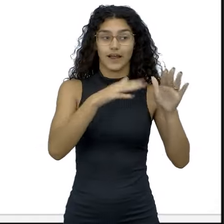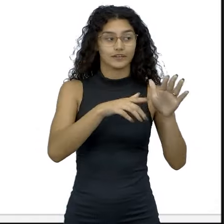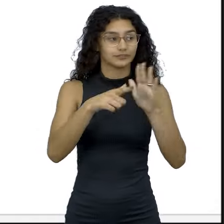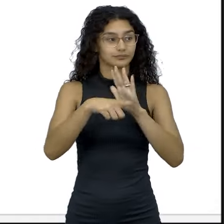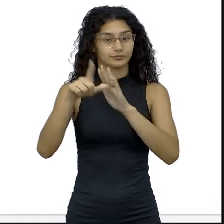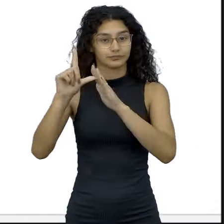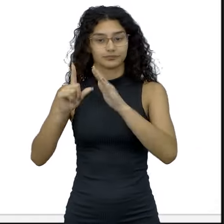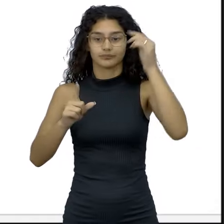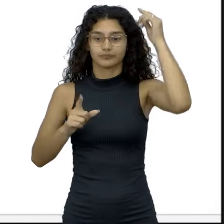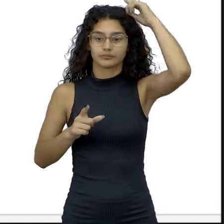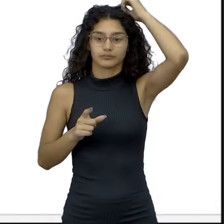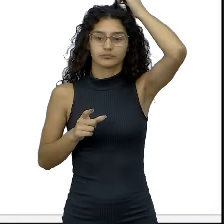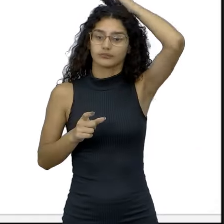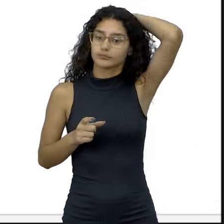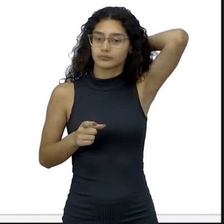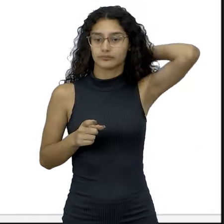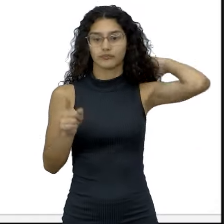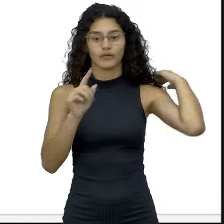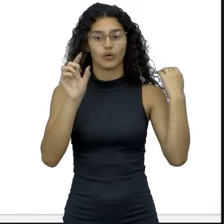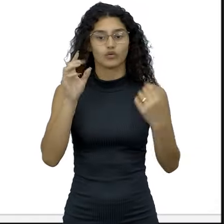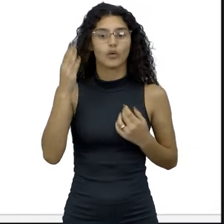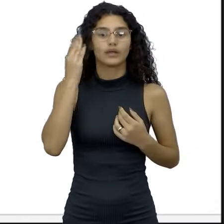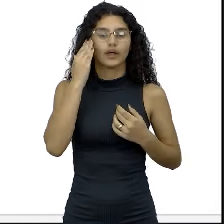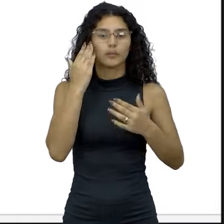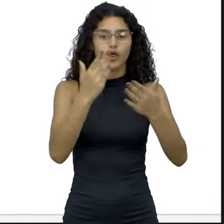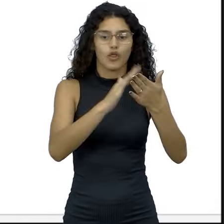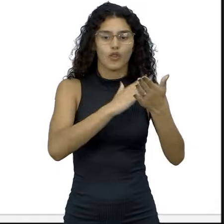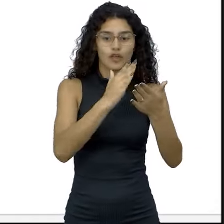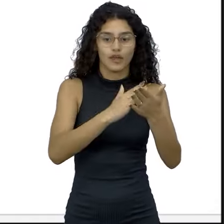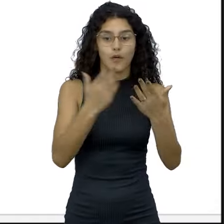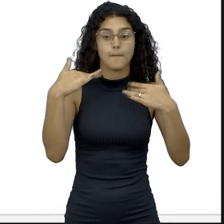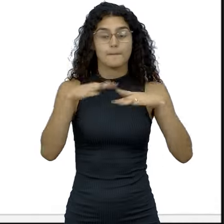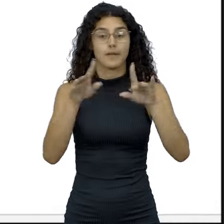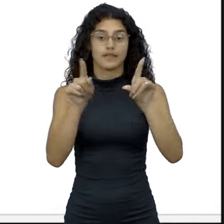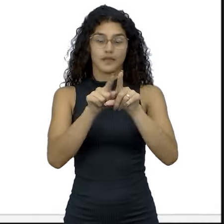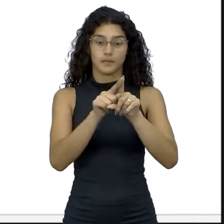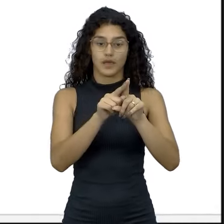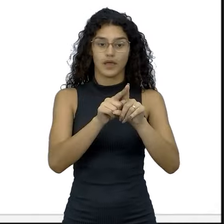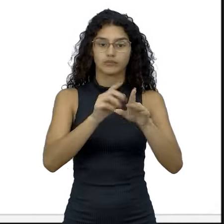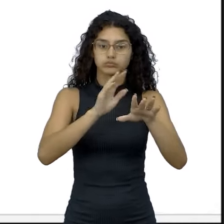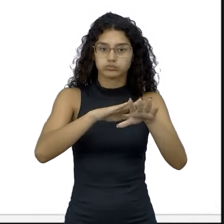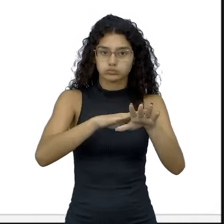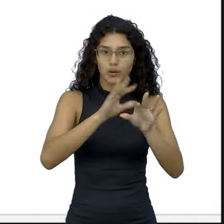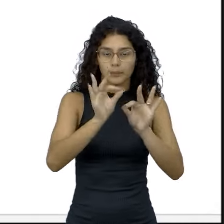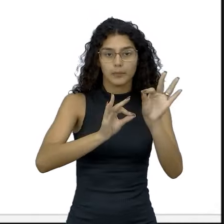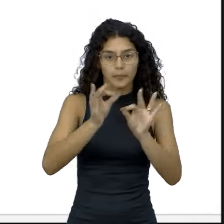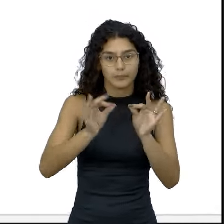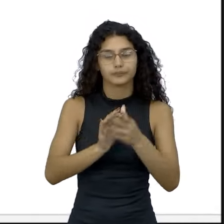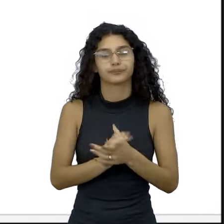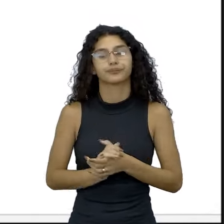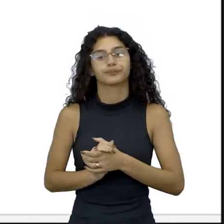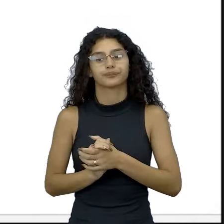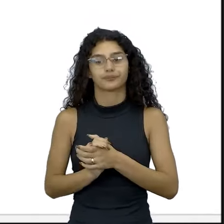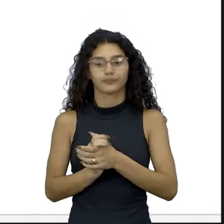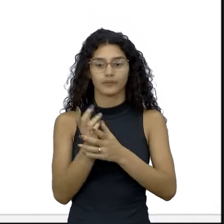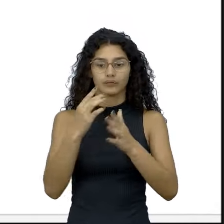anterior, elas visam não apenas a compreensão dos textos lidos, mas também a produção. Então, eu quero marcar isso aqui com